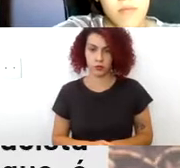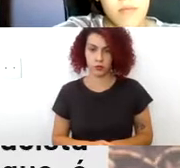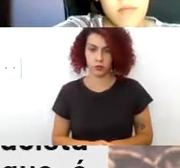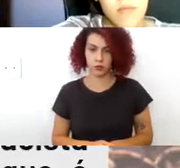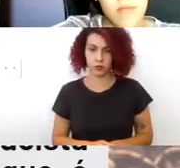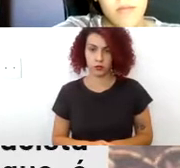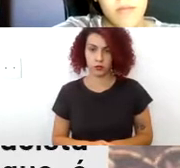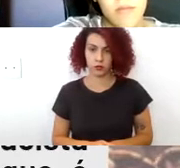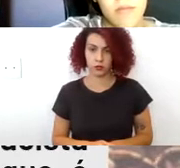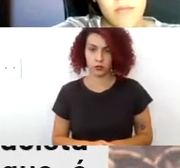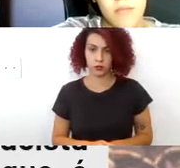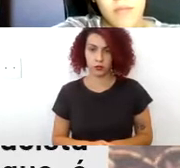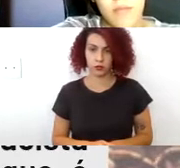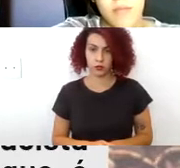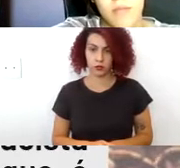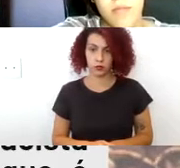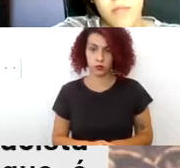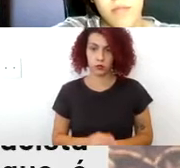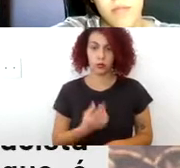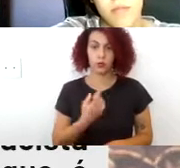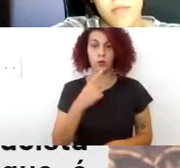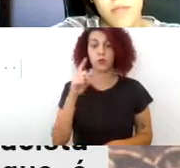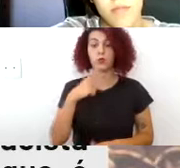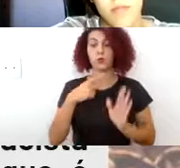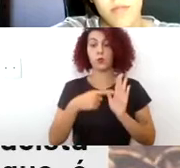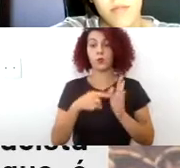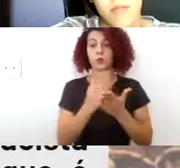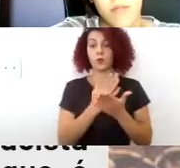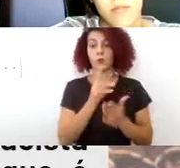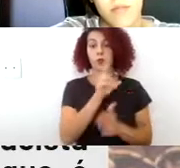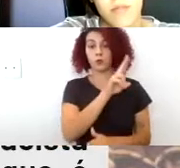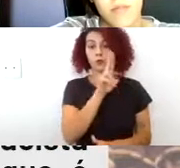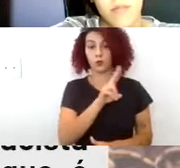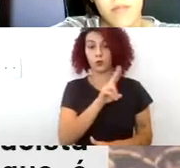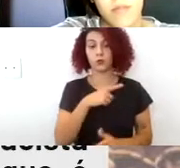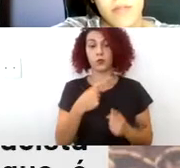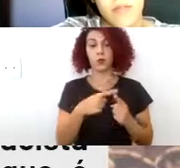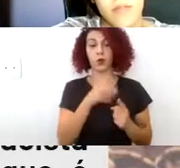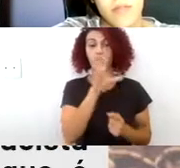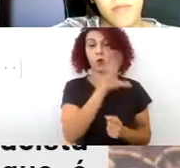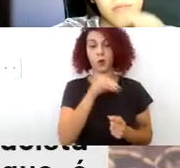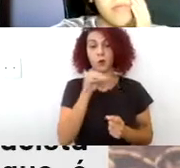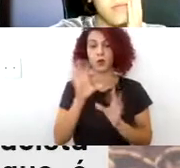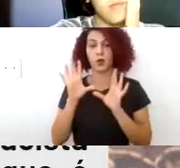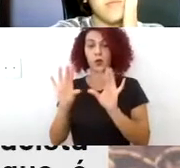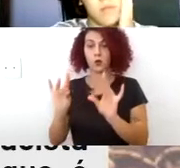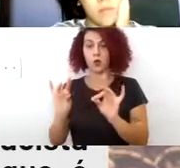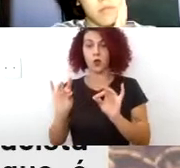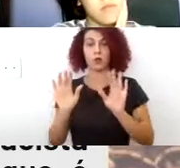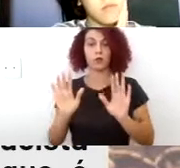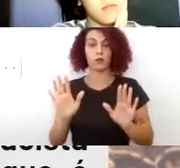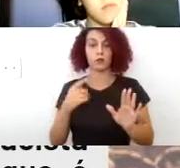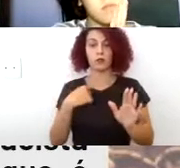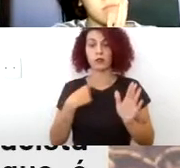coloquei eu quero último slide que trazer alguns nomes eu acabei repetindo eu copio e colo para pegar o mesmo lugar do texto mas acabei não